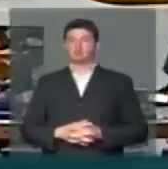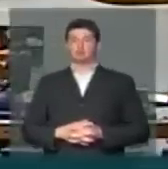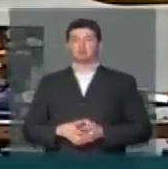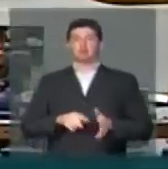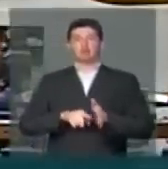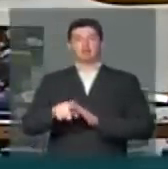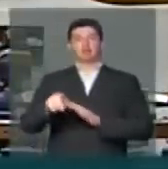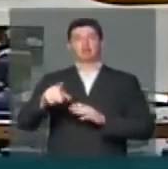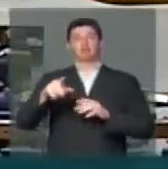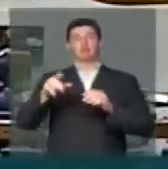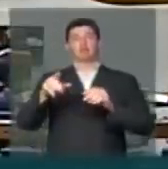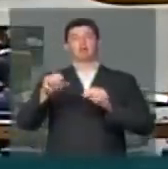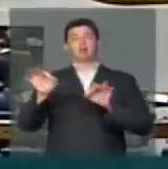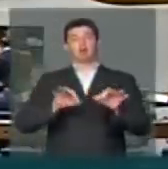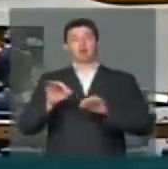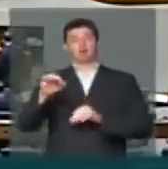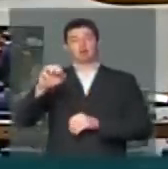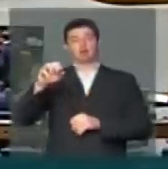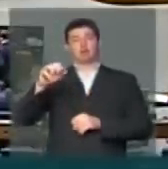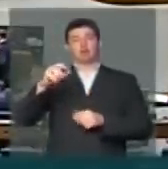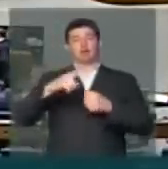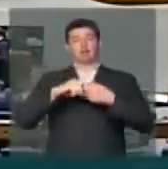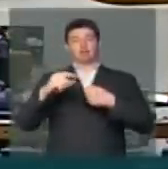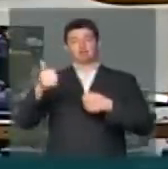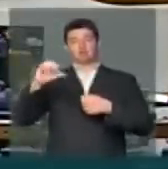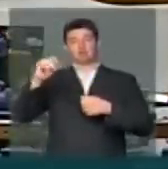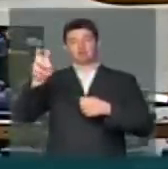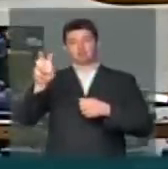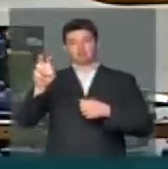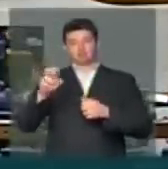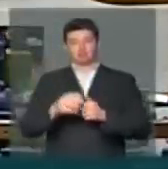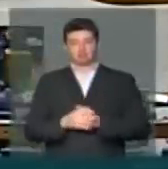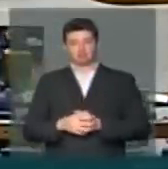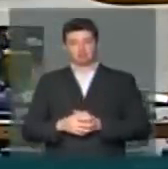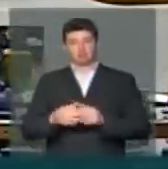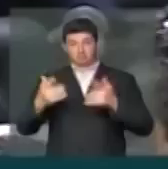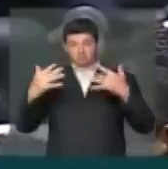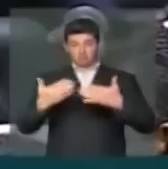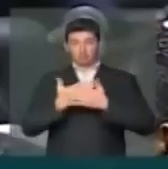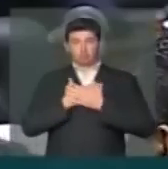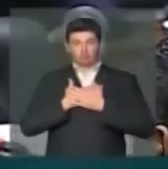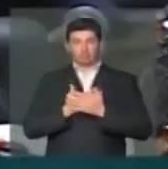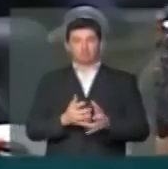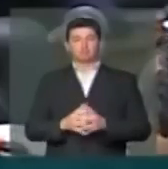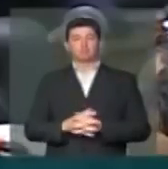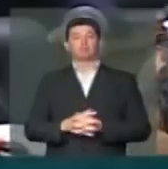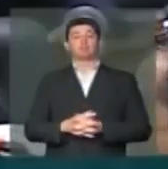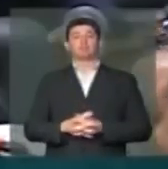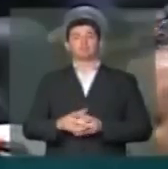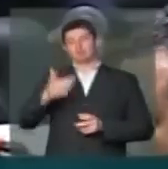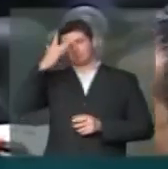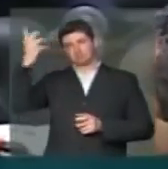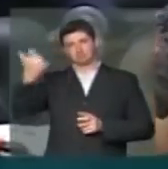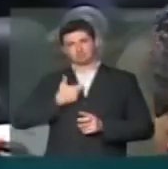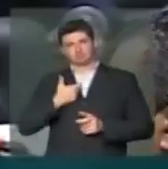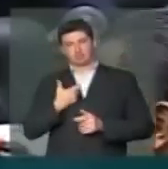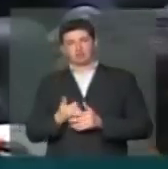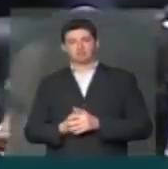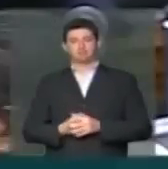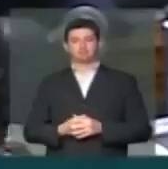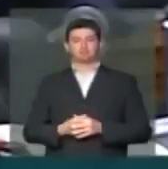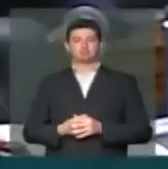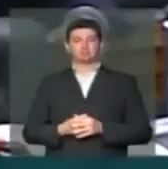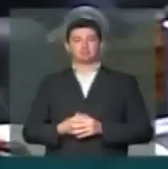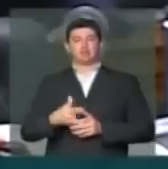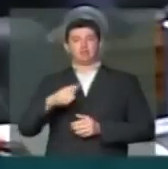Pois não, por favor. Presidente, eu queria vai encerrar a votação. Um esclarecimento e uma questão de ordem a Vossa Excelência. Eu recebi a notícia de